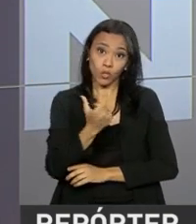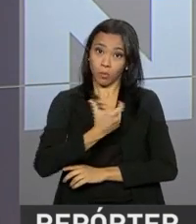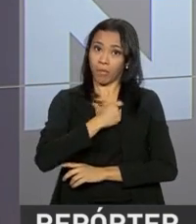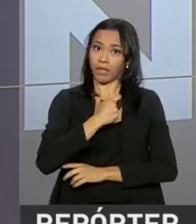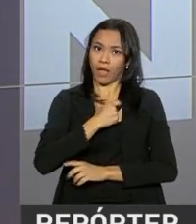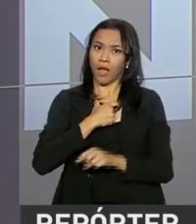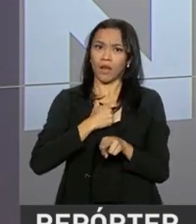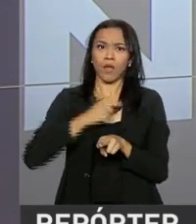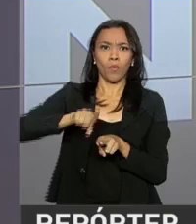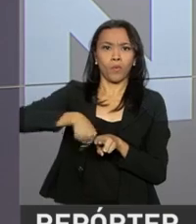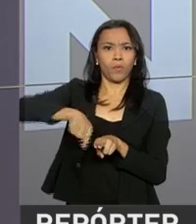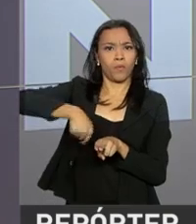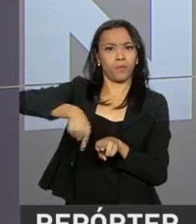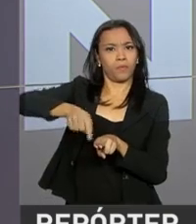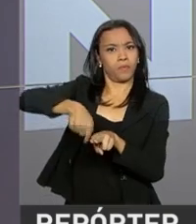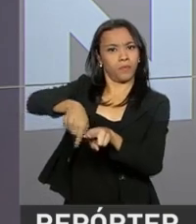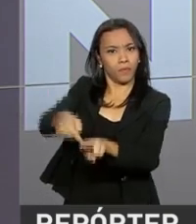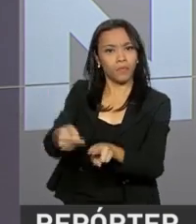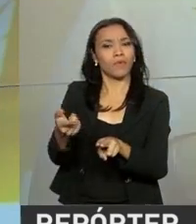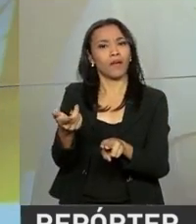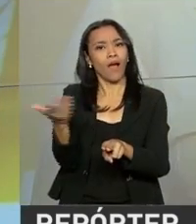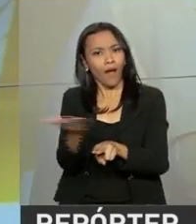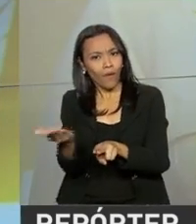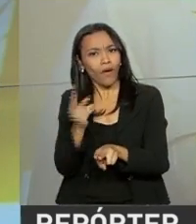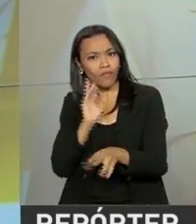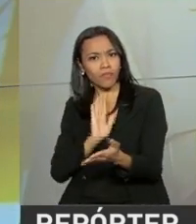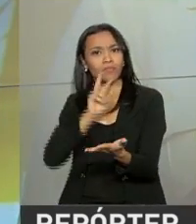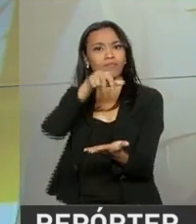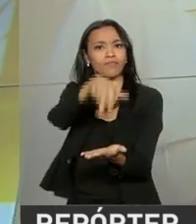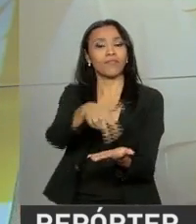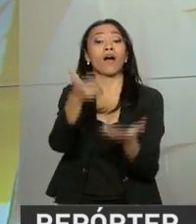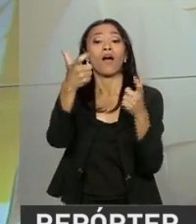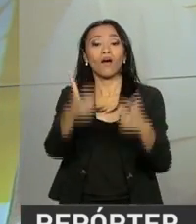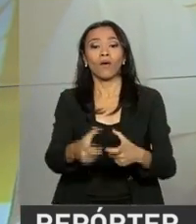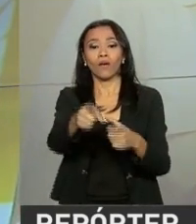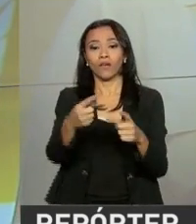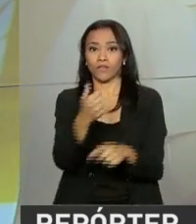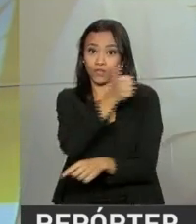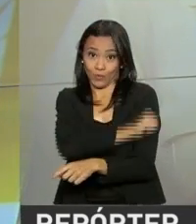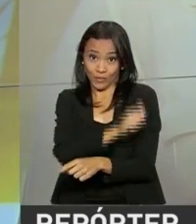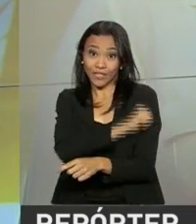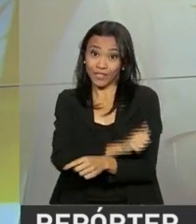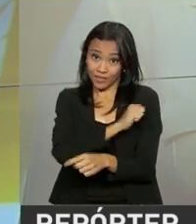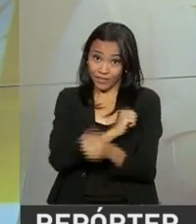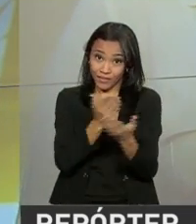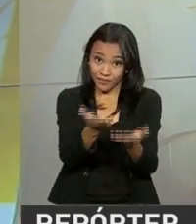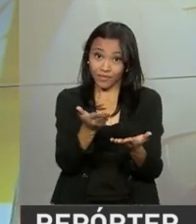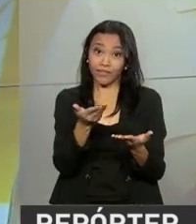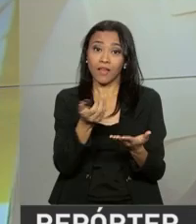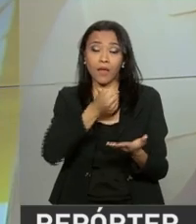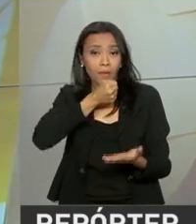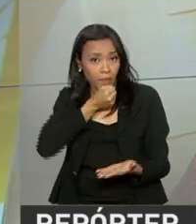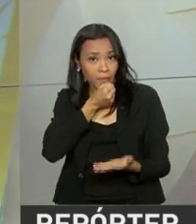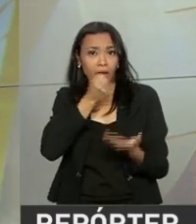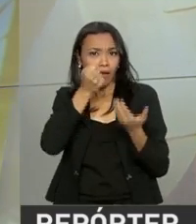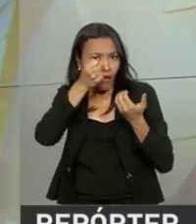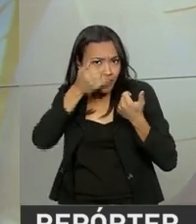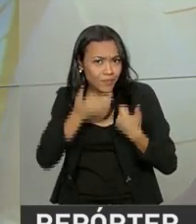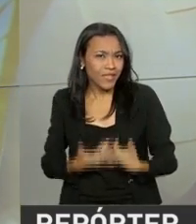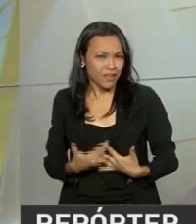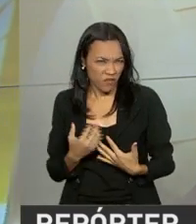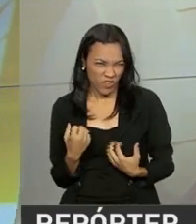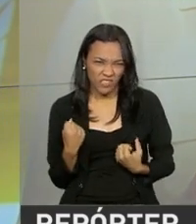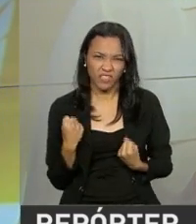na canoagem de velocidade. Nós vamos ao vivo agora no Rio de Janeiro, onde está a repórter Ellen Bernardes. Ellen, foi na